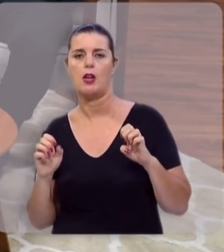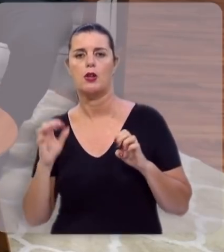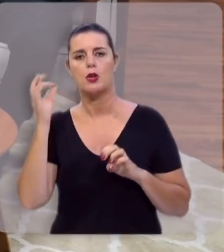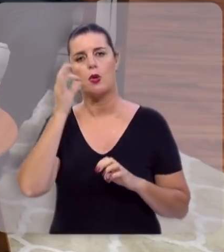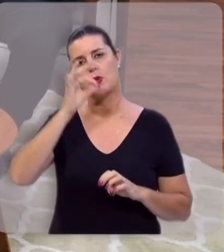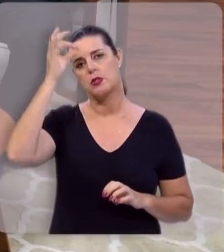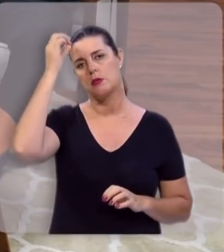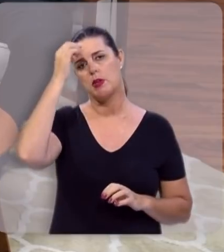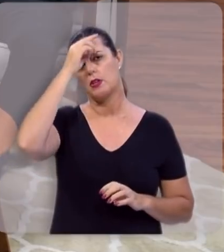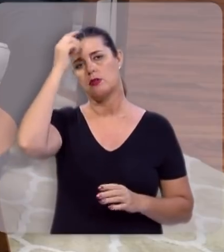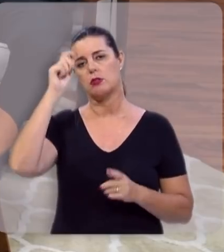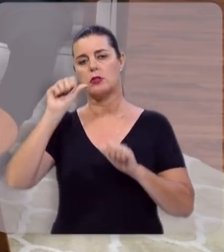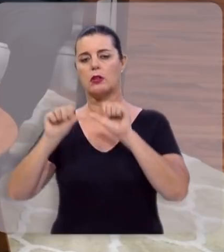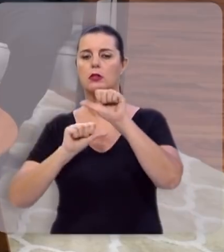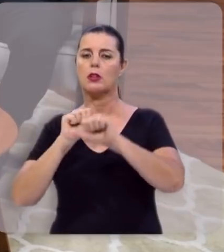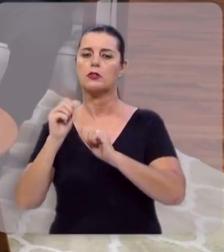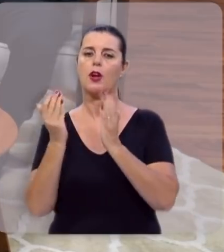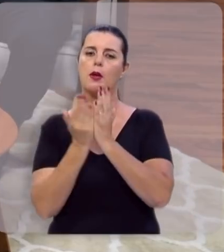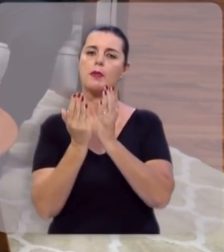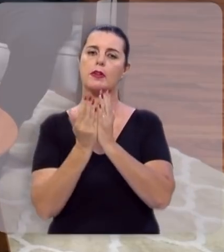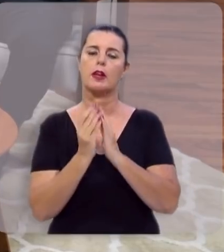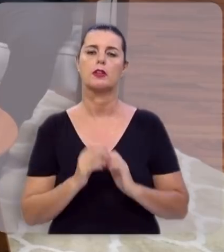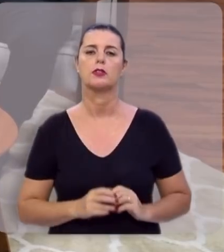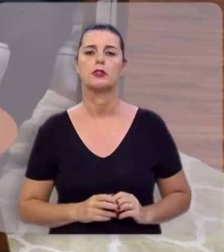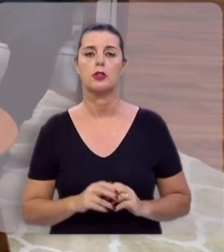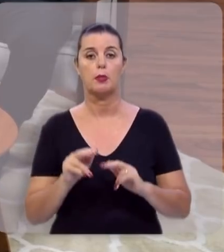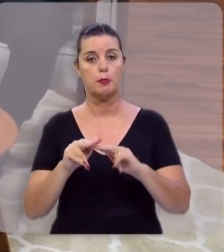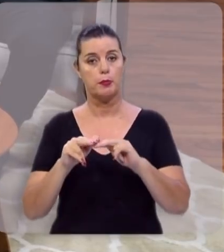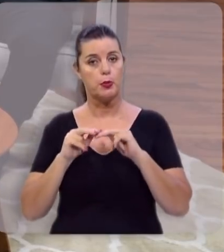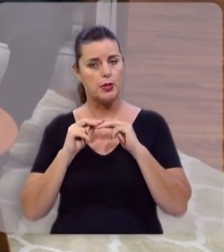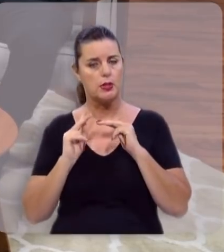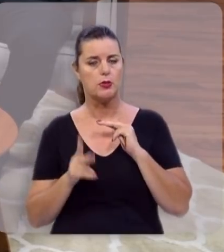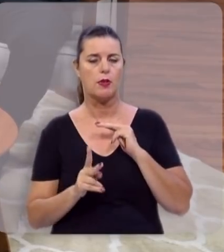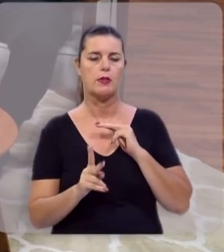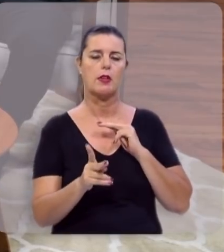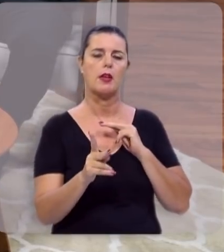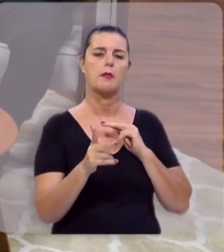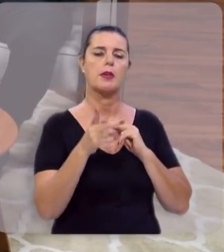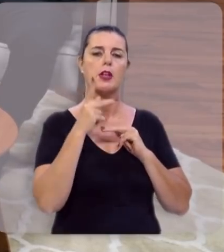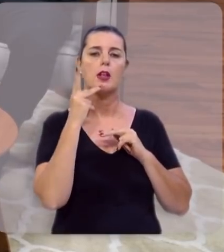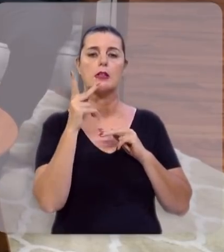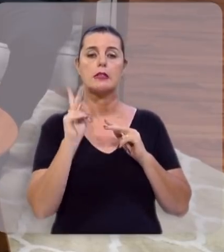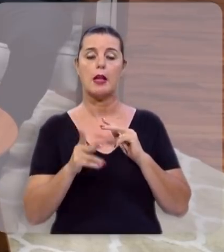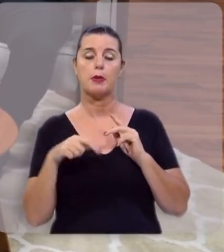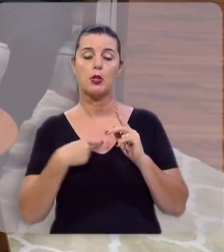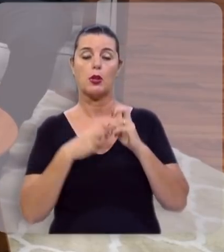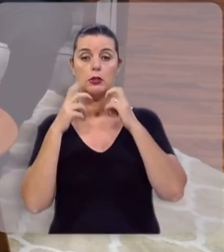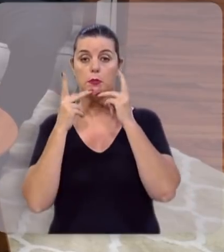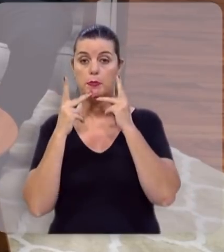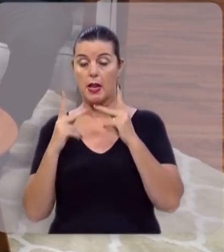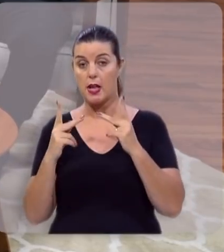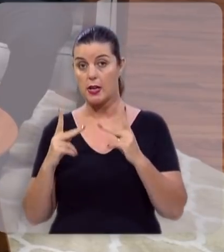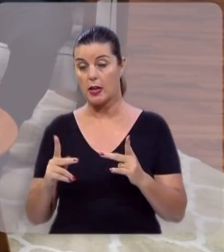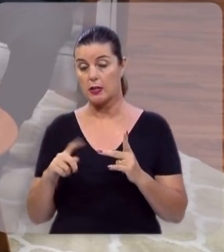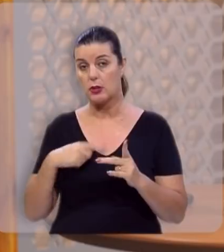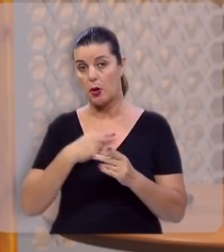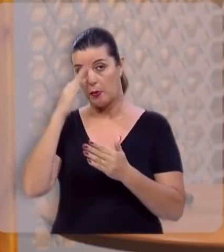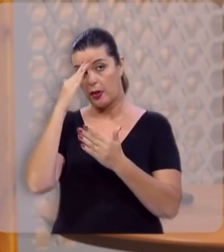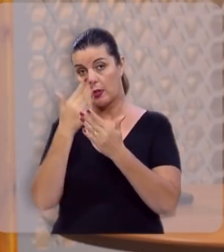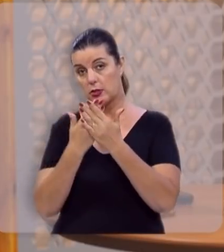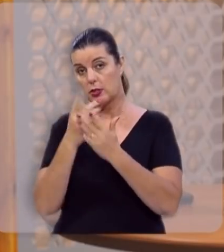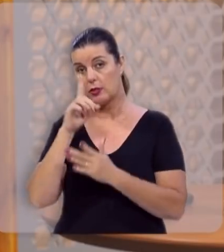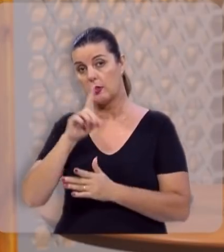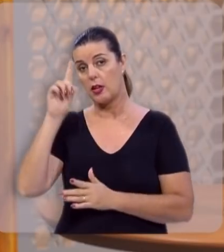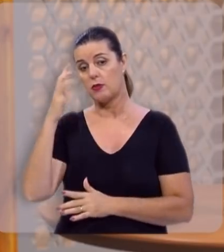do Evangelho que o Espírito Santo converte os eleitos. E é por isso que Spurgeon dizia que todas as vezes que nós pregarmos,